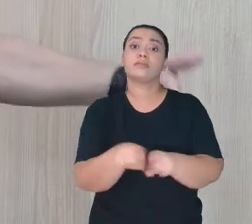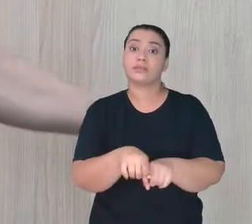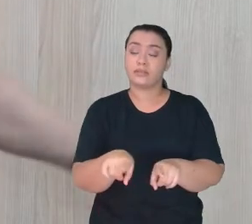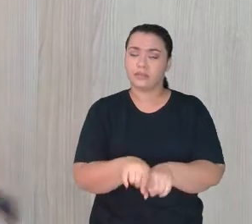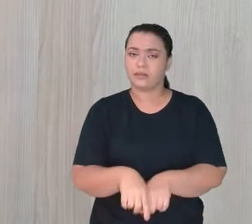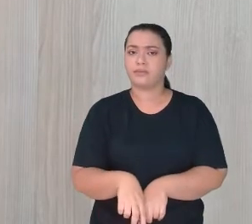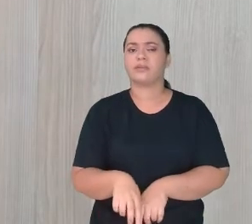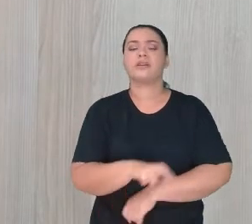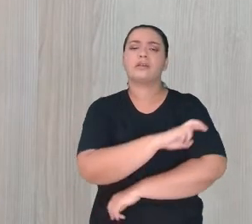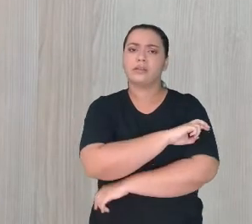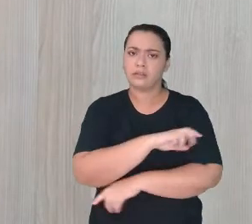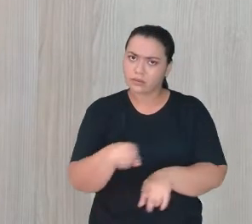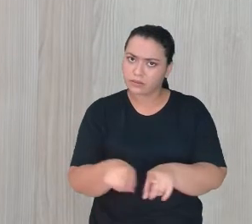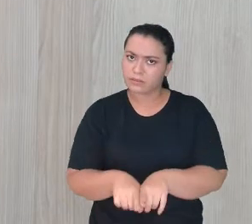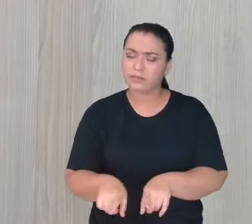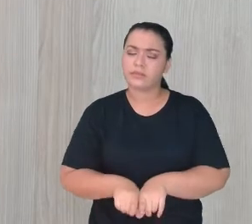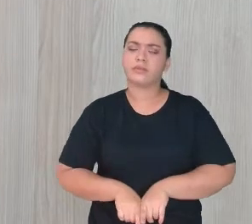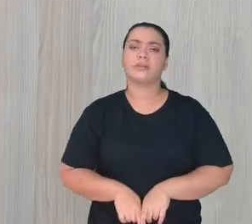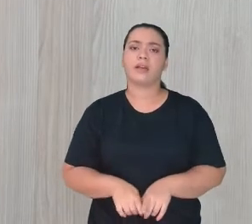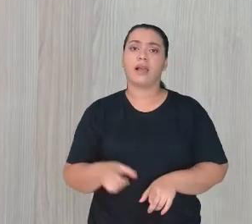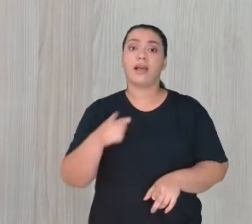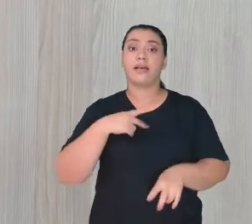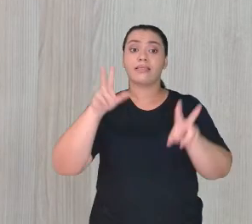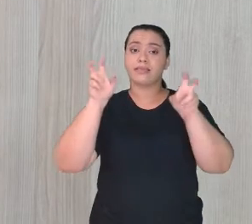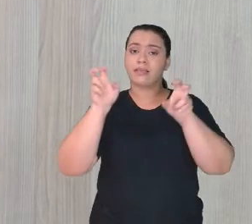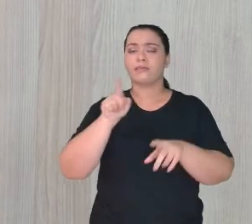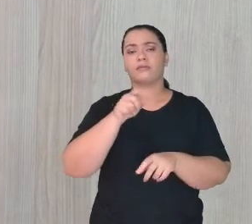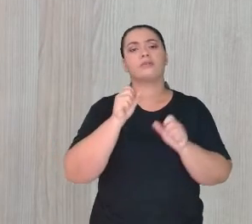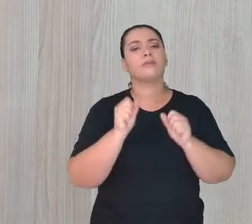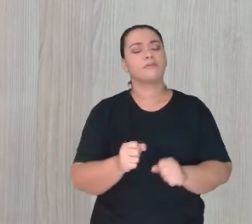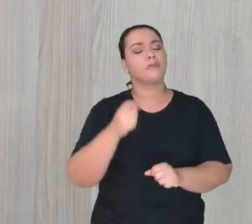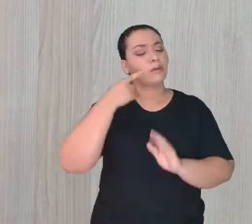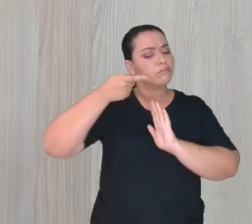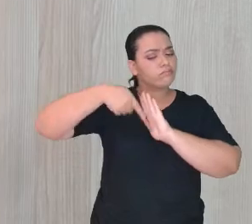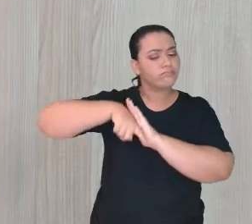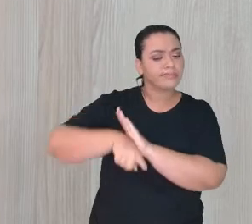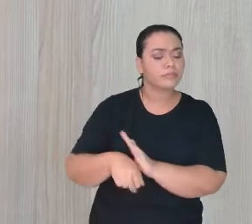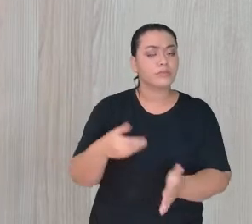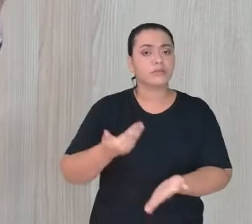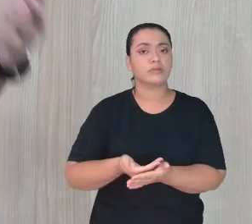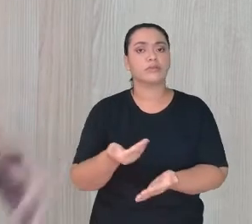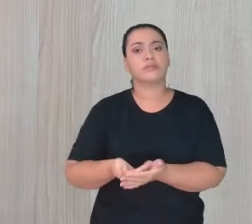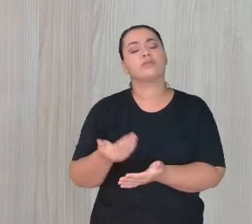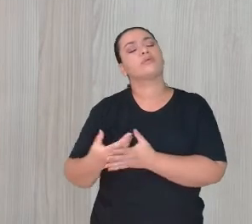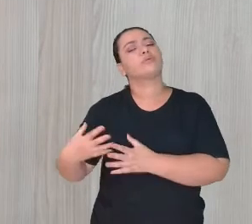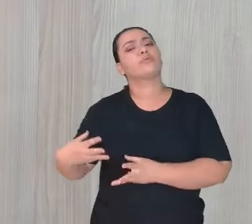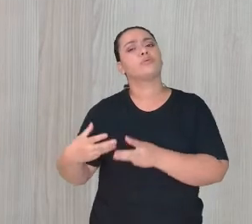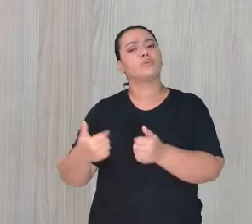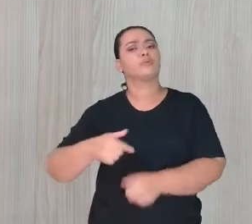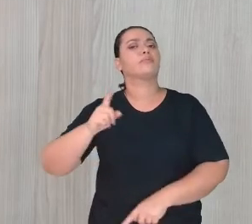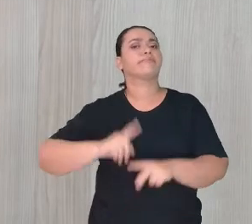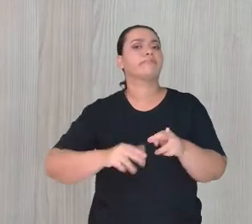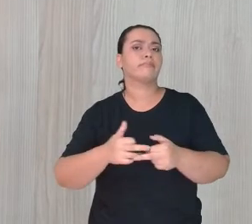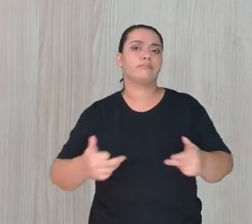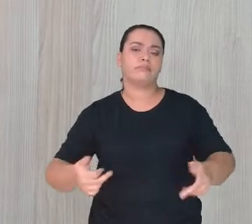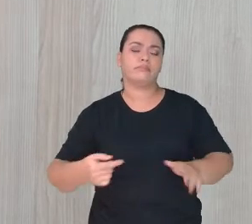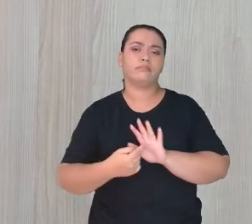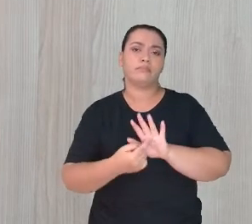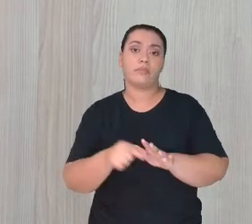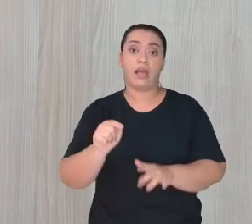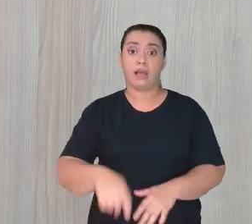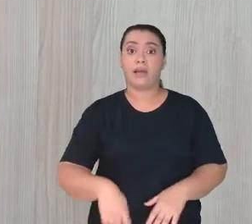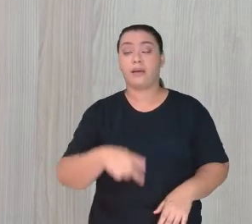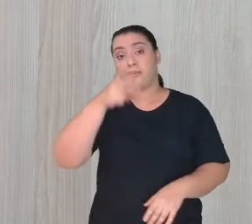também tem, certo? Então, cada tema aí você pode se aprofundar com todo o material que a Prefeitura do